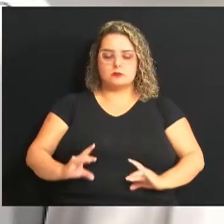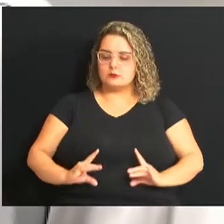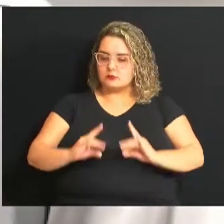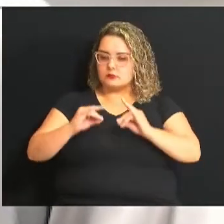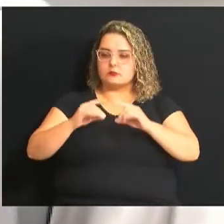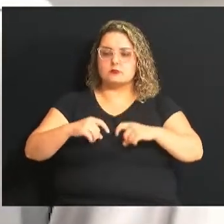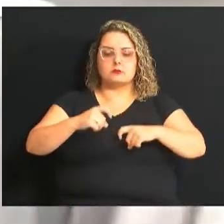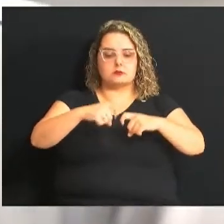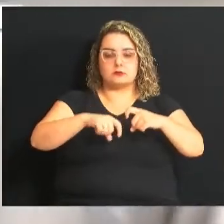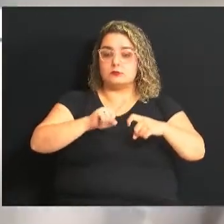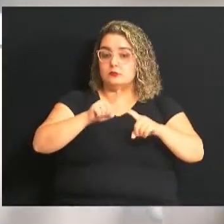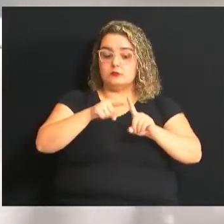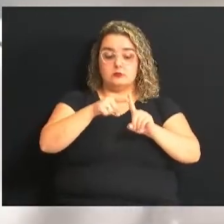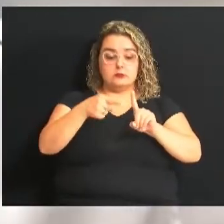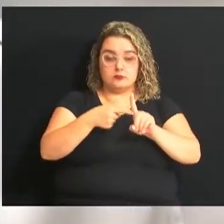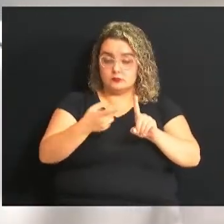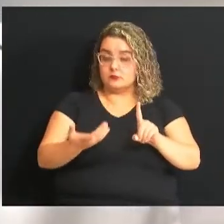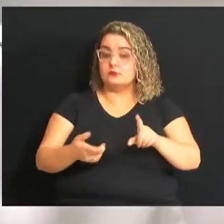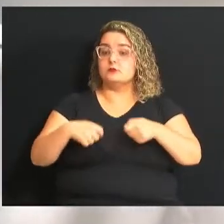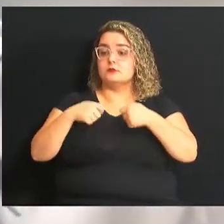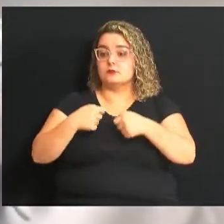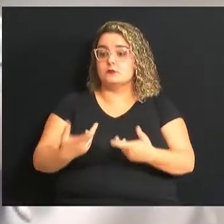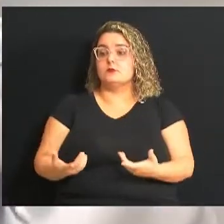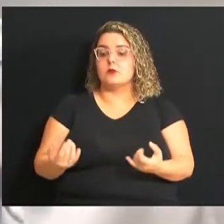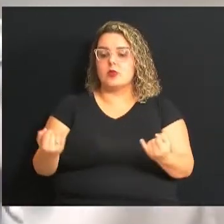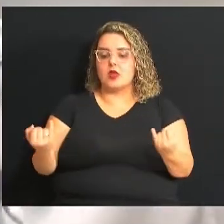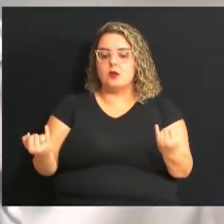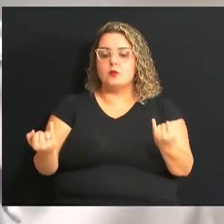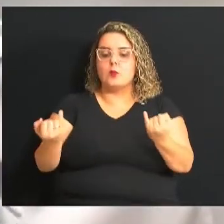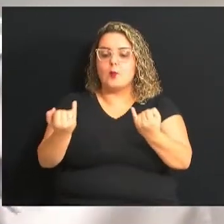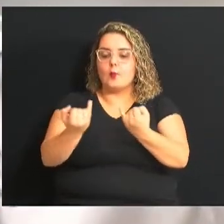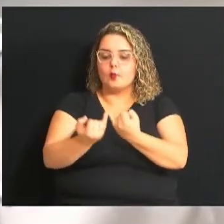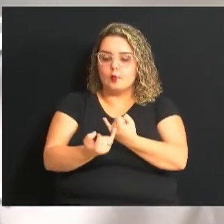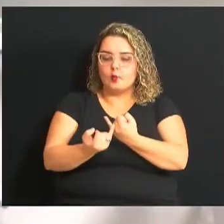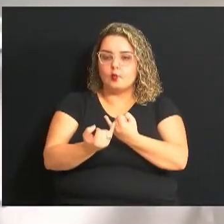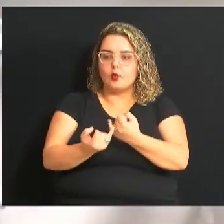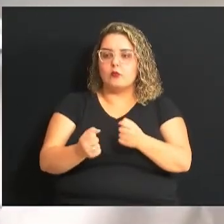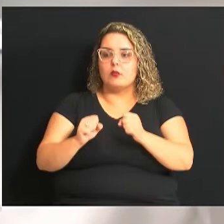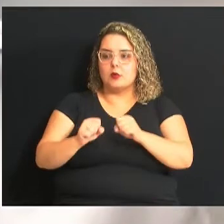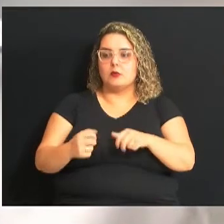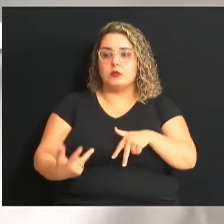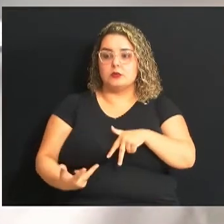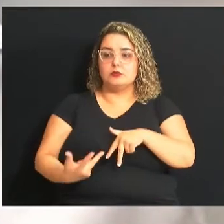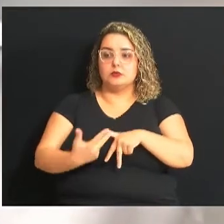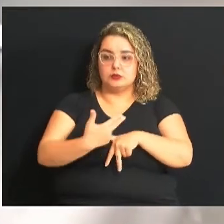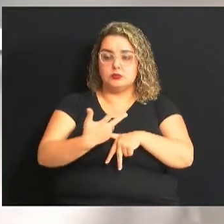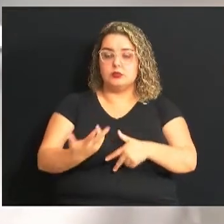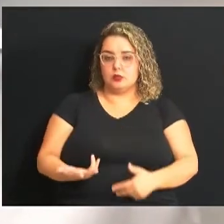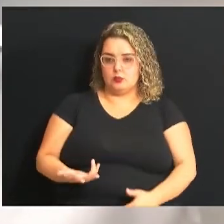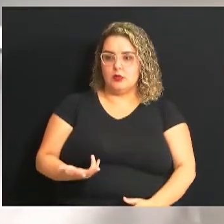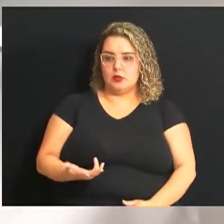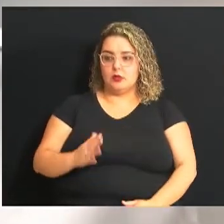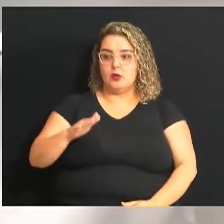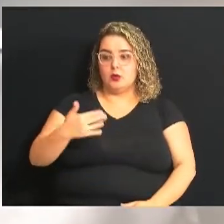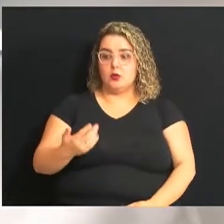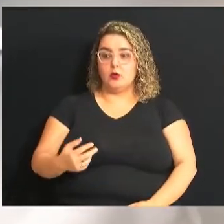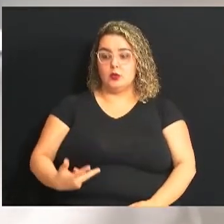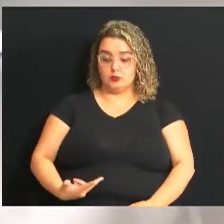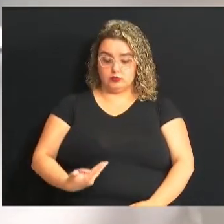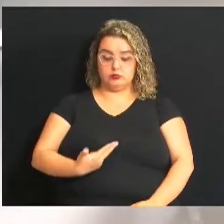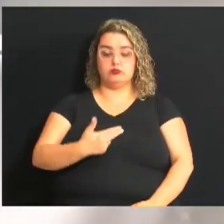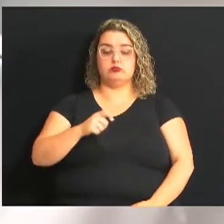não engravida, ela precisa emagrecer para poder operar. A hora que ela faz a cirurgia bariátrica,